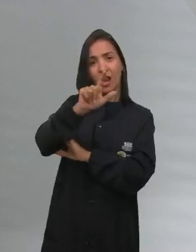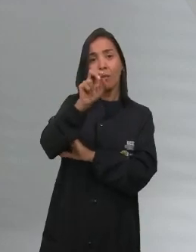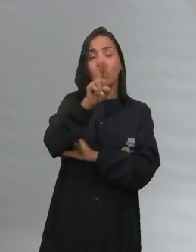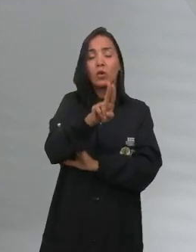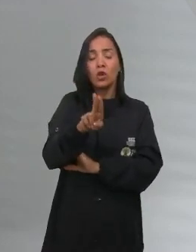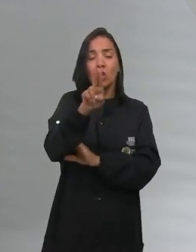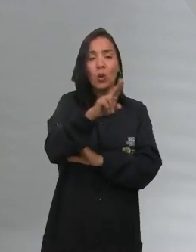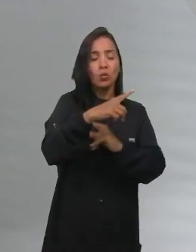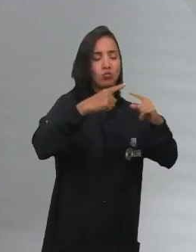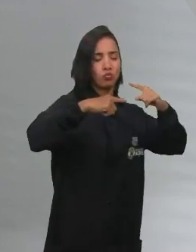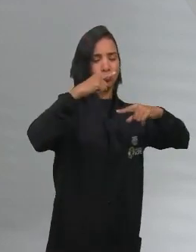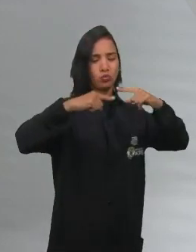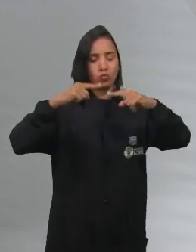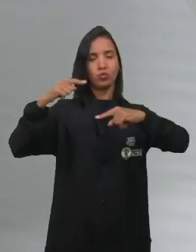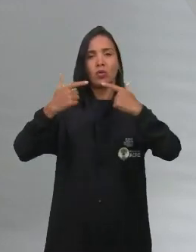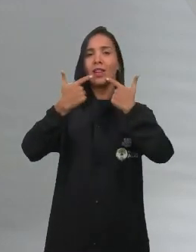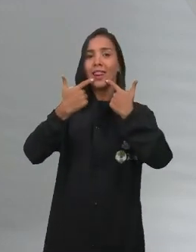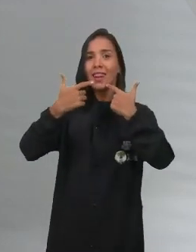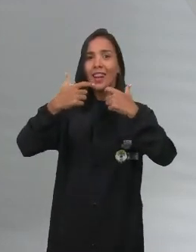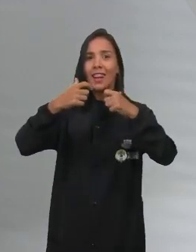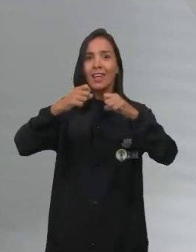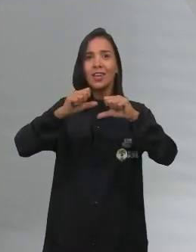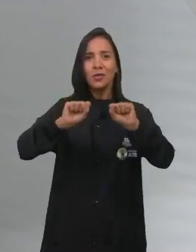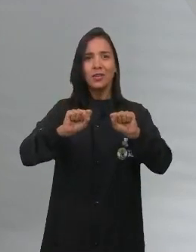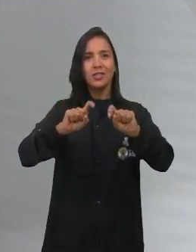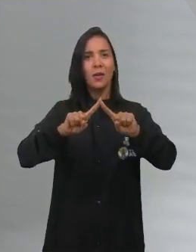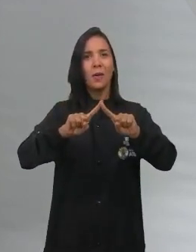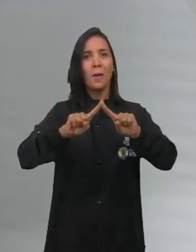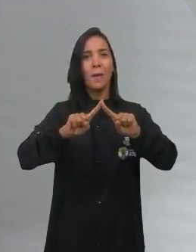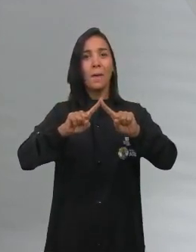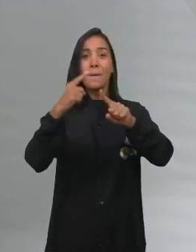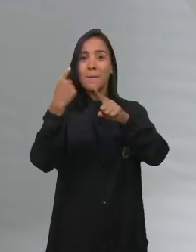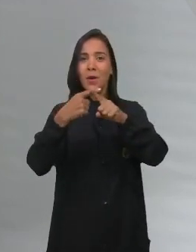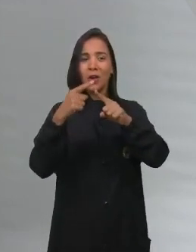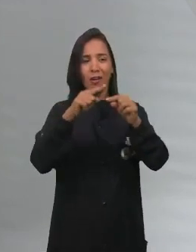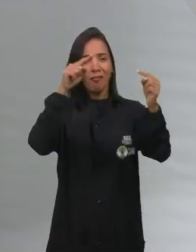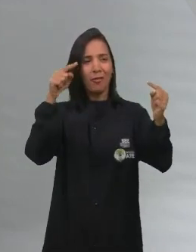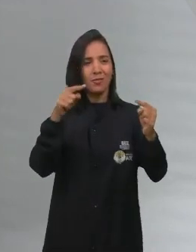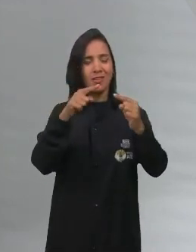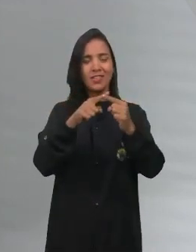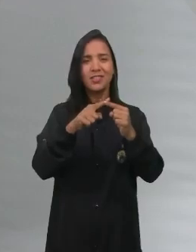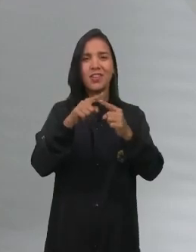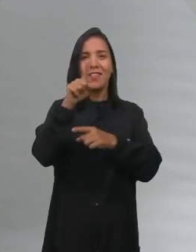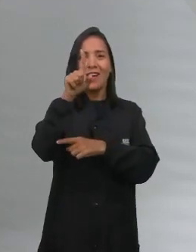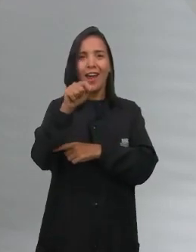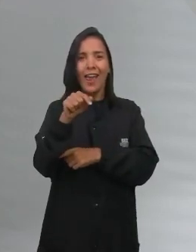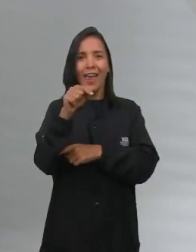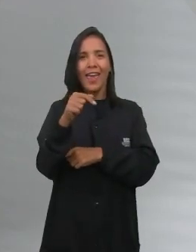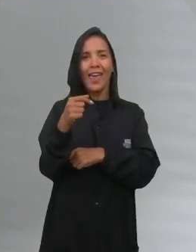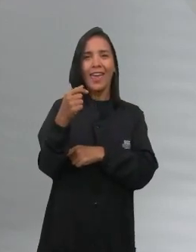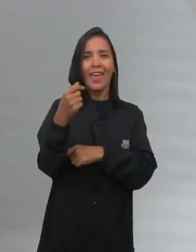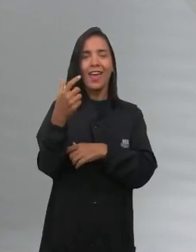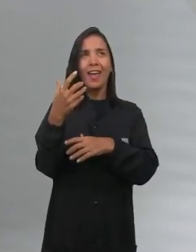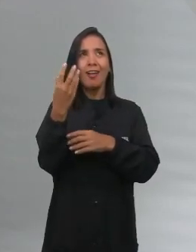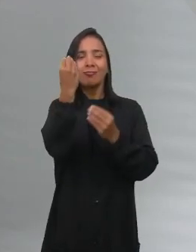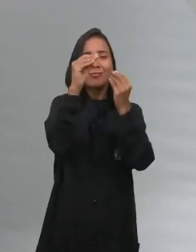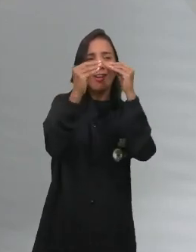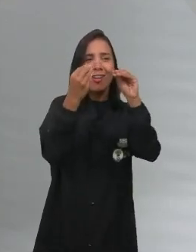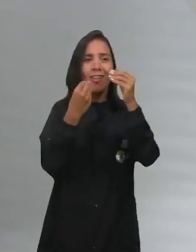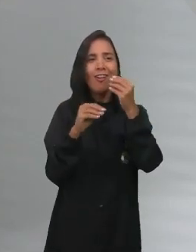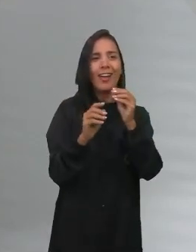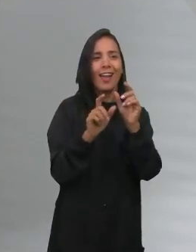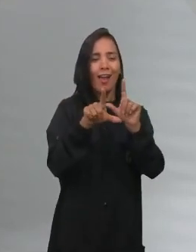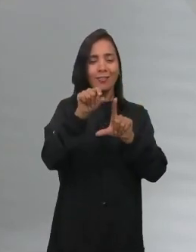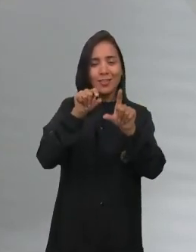recursos linguísticos para dar um tom estético, né, ali bonito. Então, eu escolho palavras